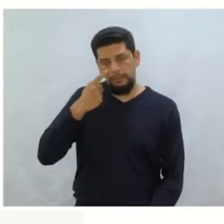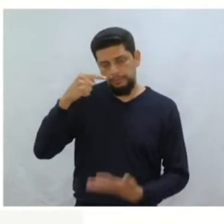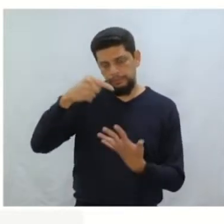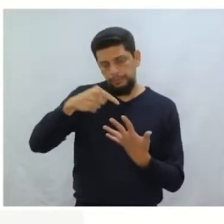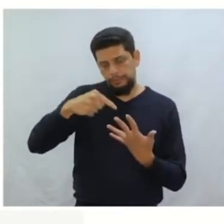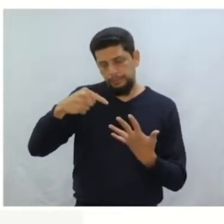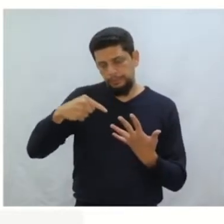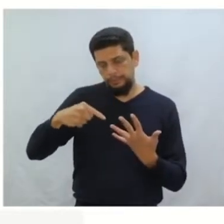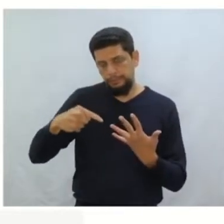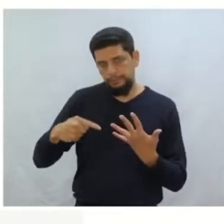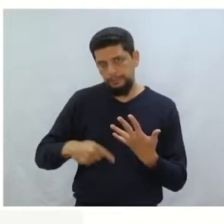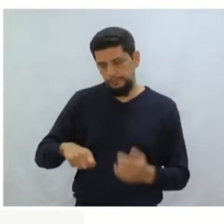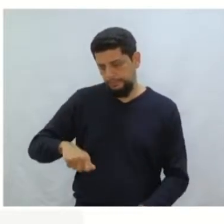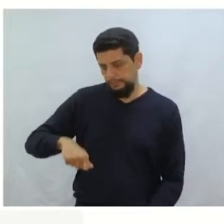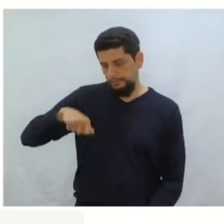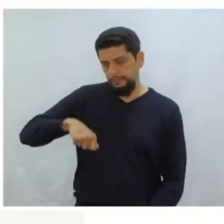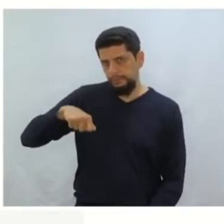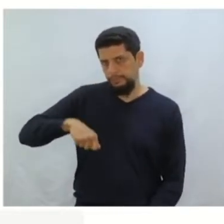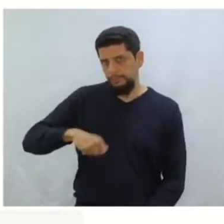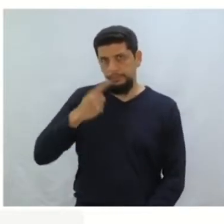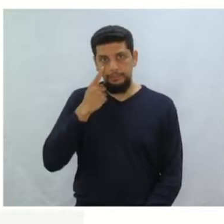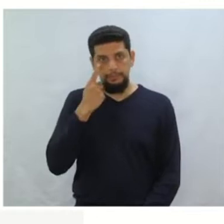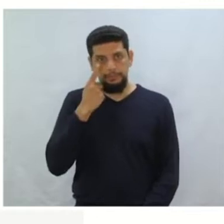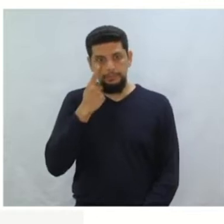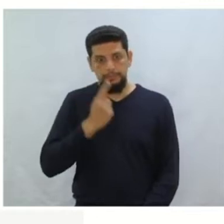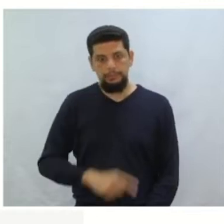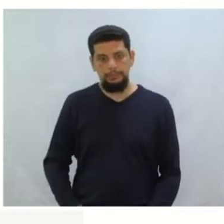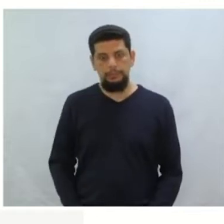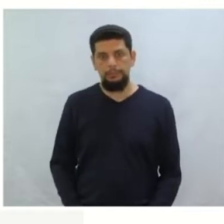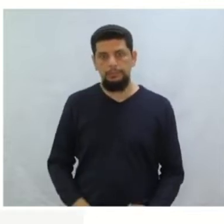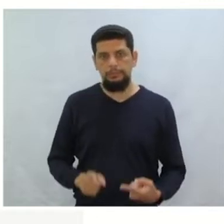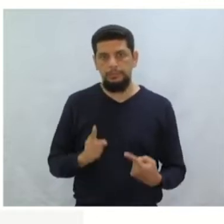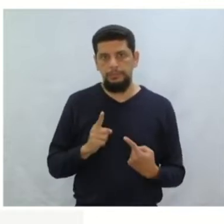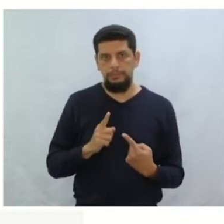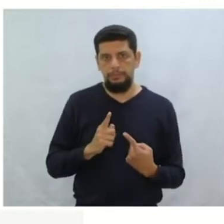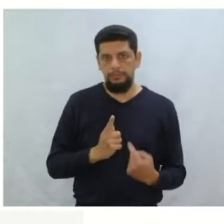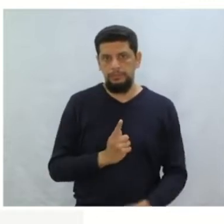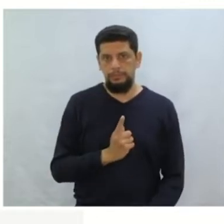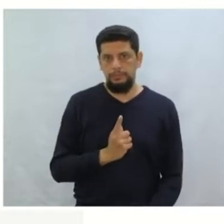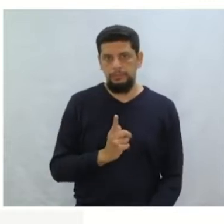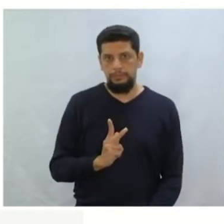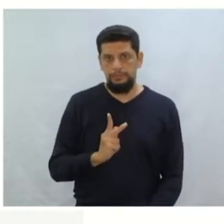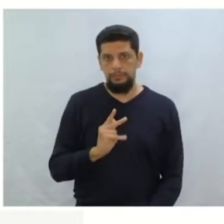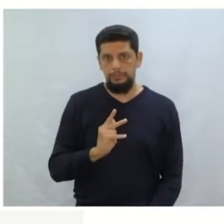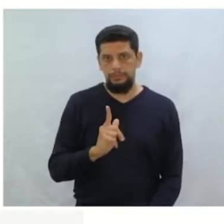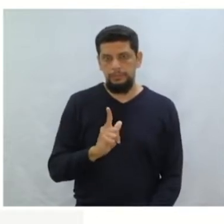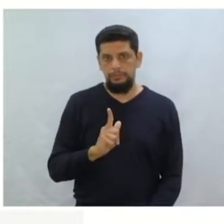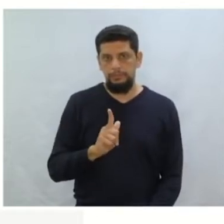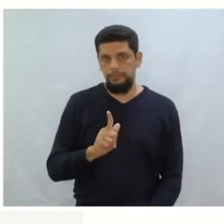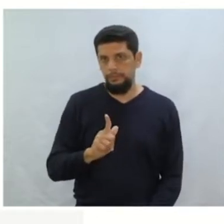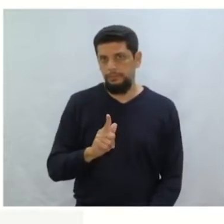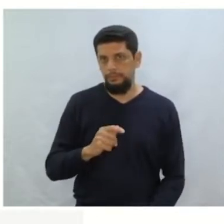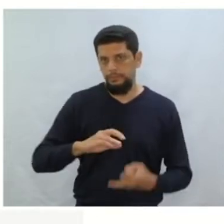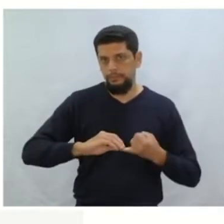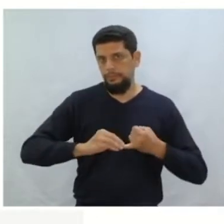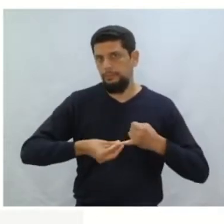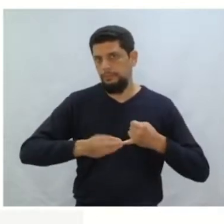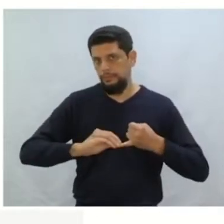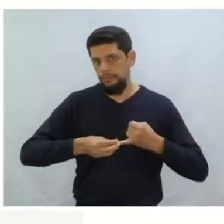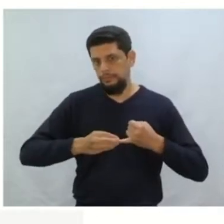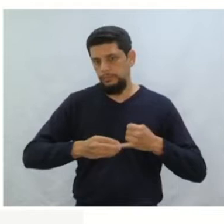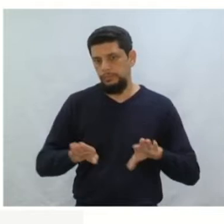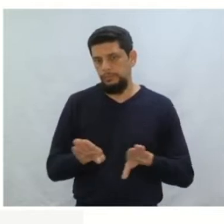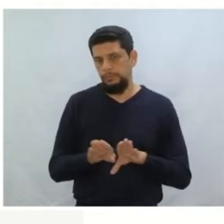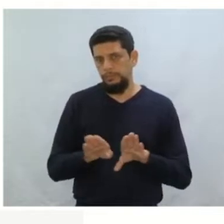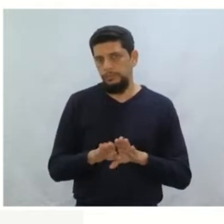Vamos ver quais são os itens dessa cestinha. Olha lá, 1 quilograma de feijão, né? Ou 1